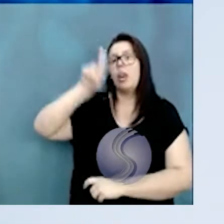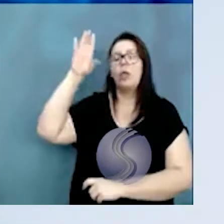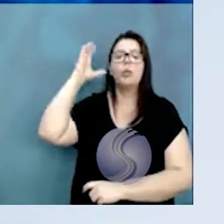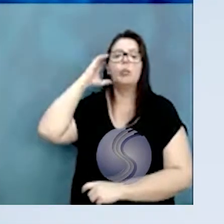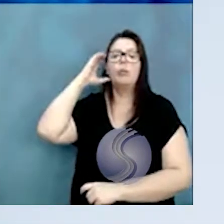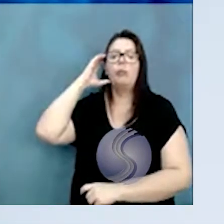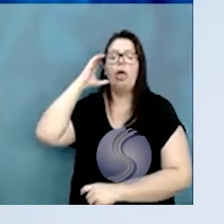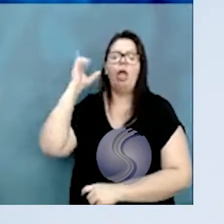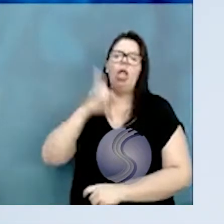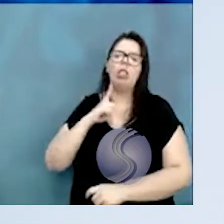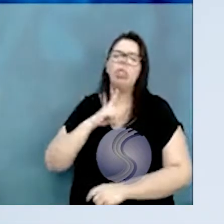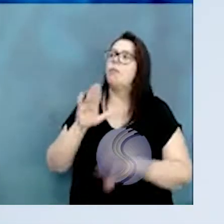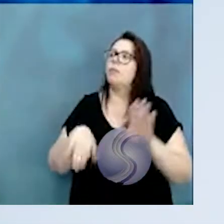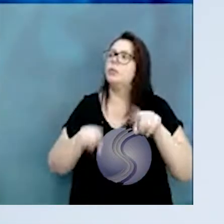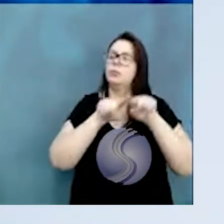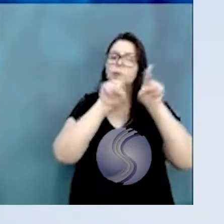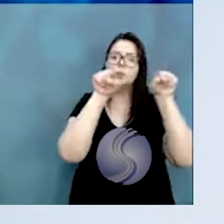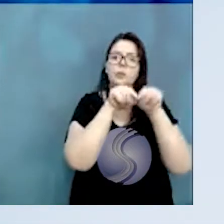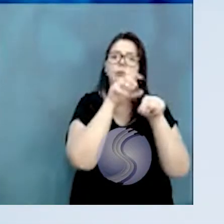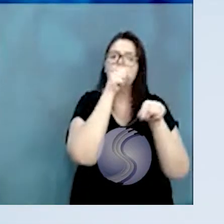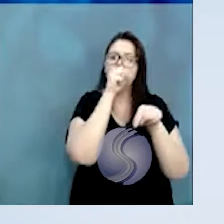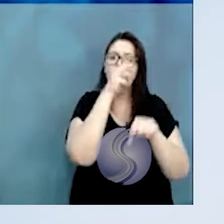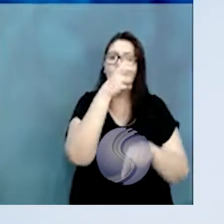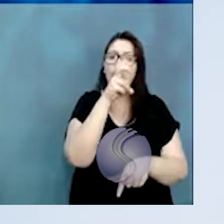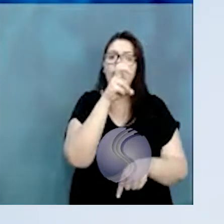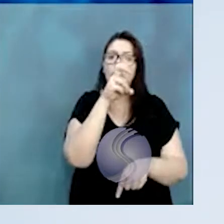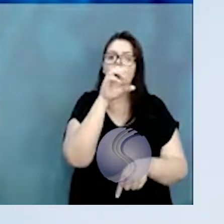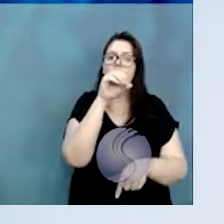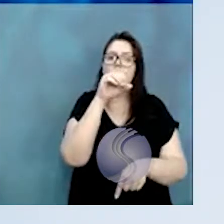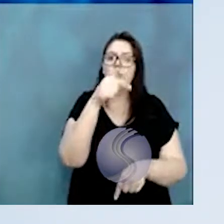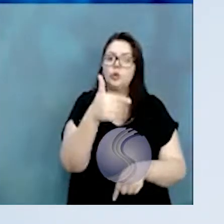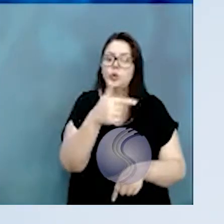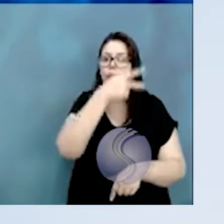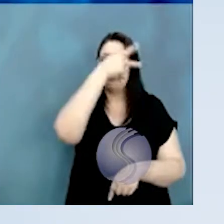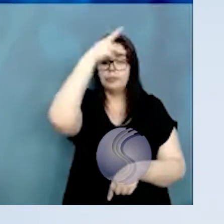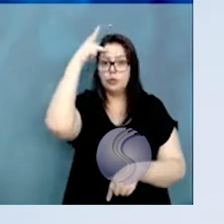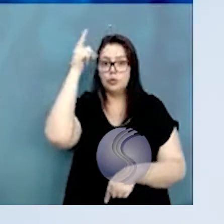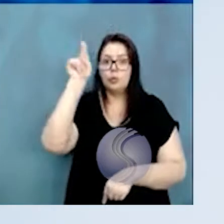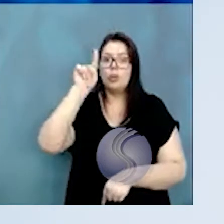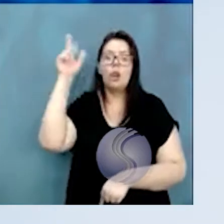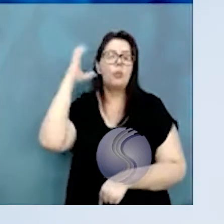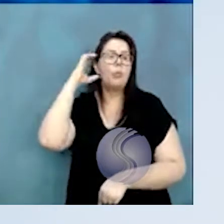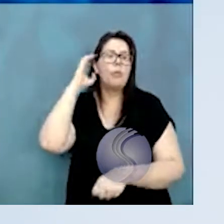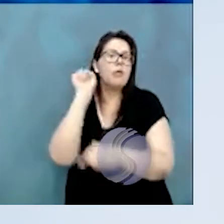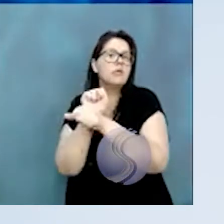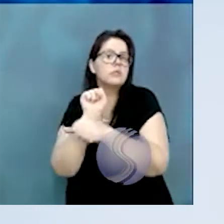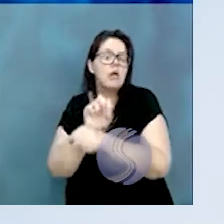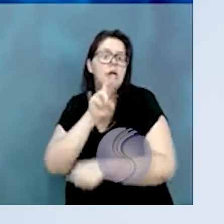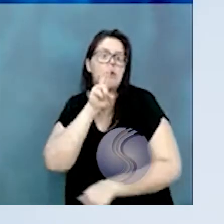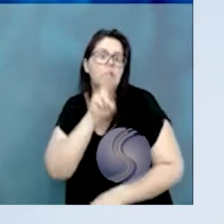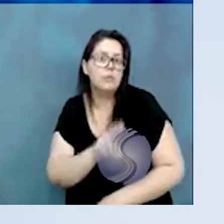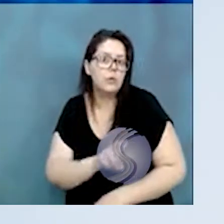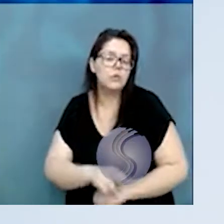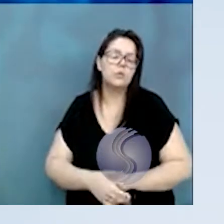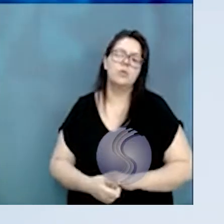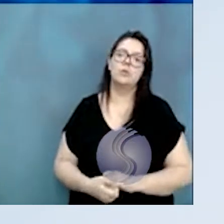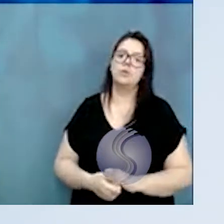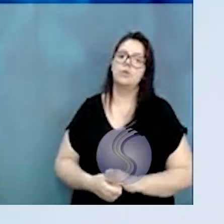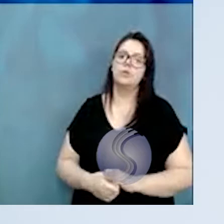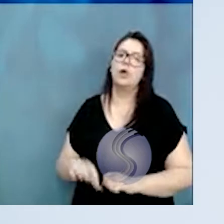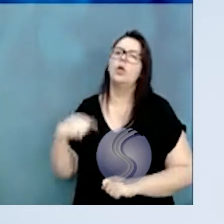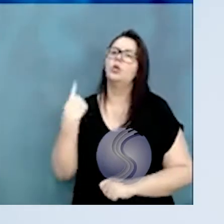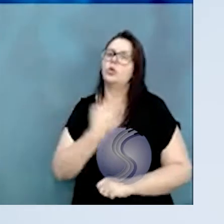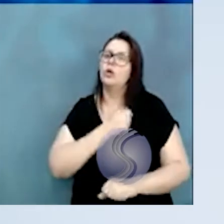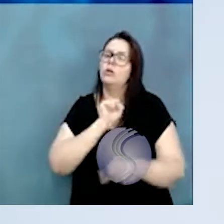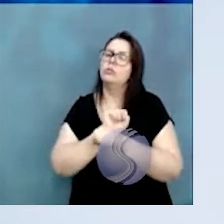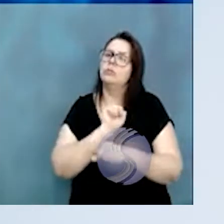doença, dos quais alguns já tiveram confirmação de contaminação, enquanto outros estão de atestado em quarentena até